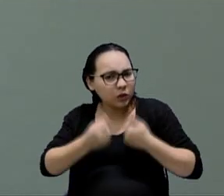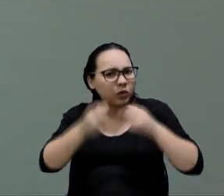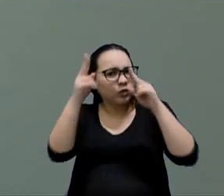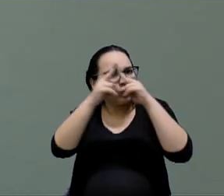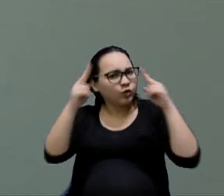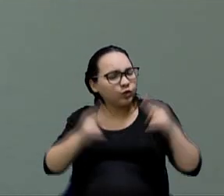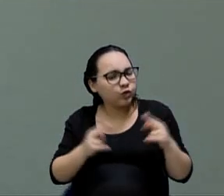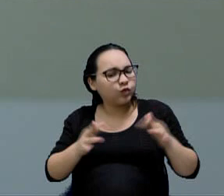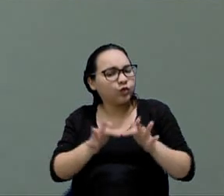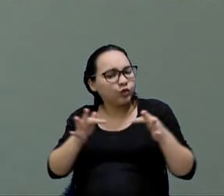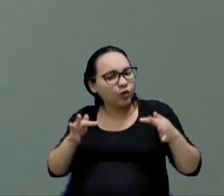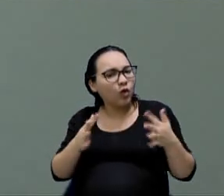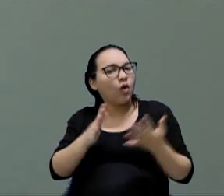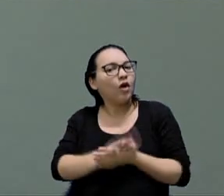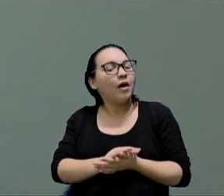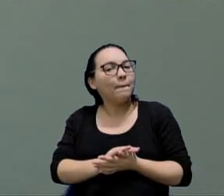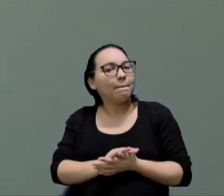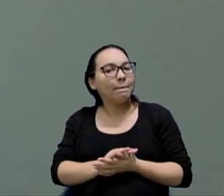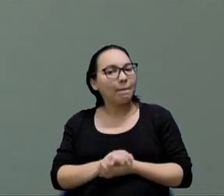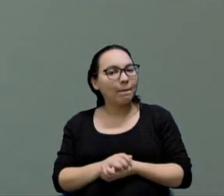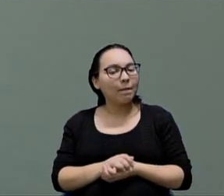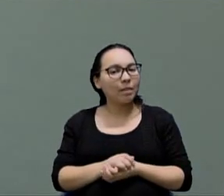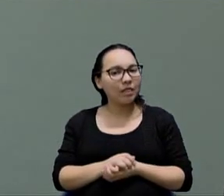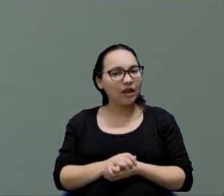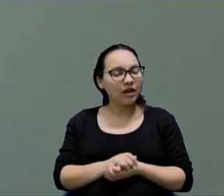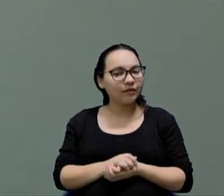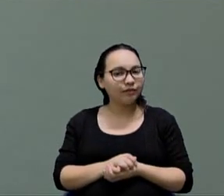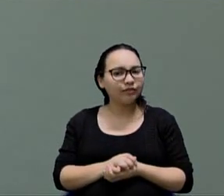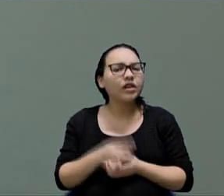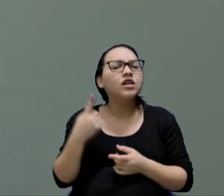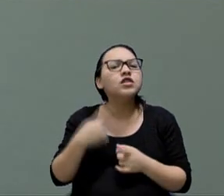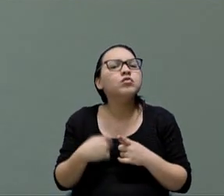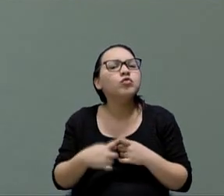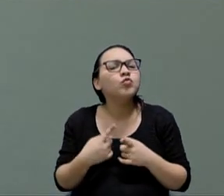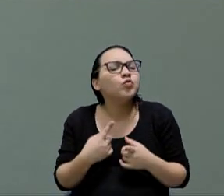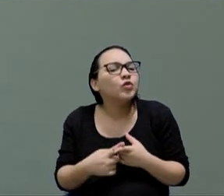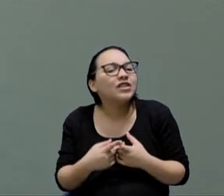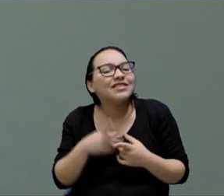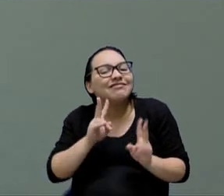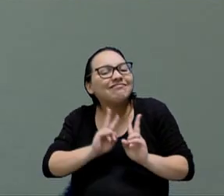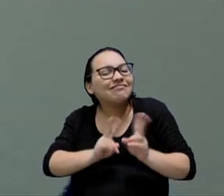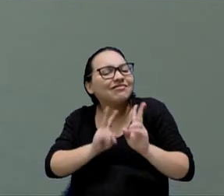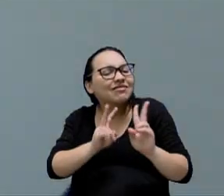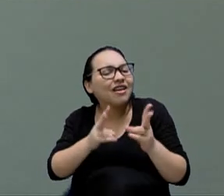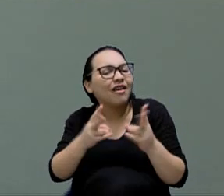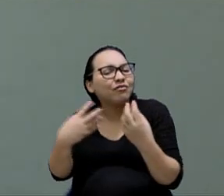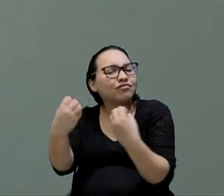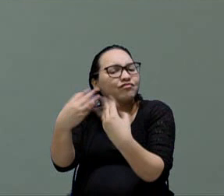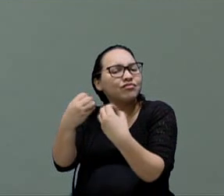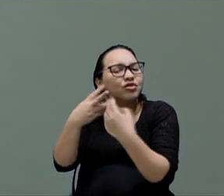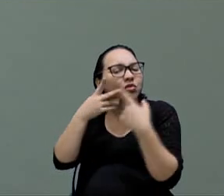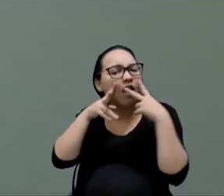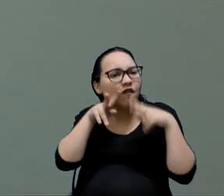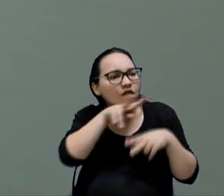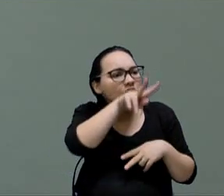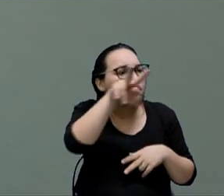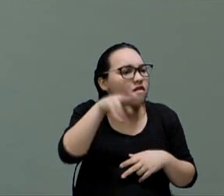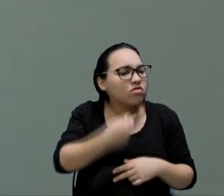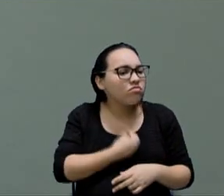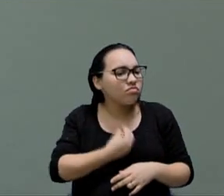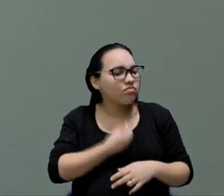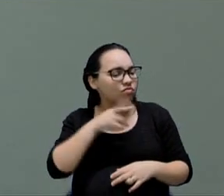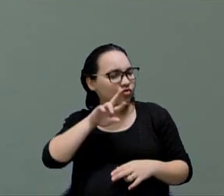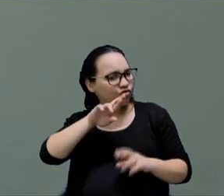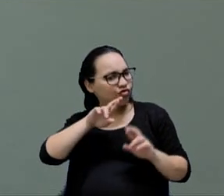honestidade, valores e princípios. Isso porque você sempre me ensinou a enxergar a vida com outros olhos e a